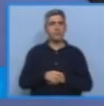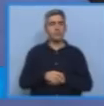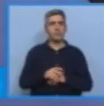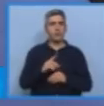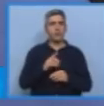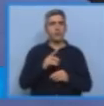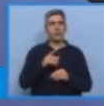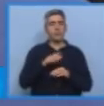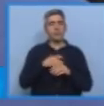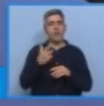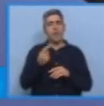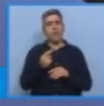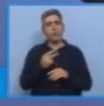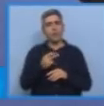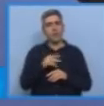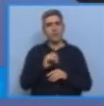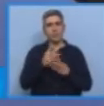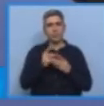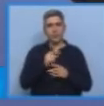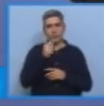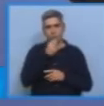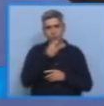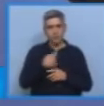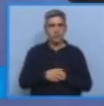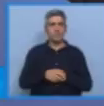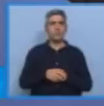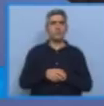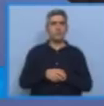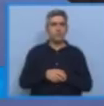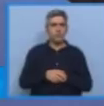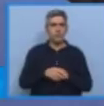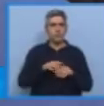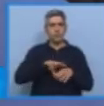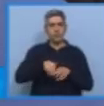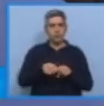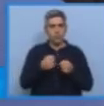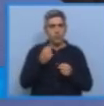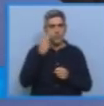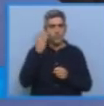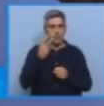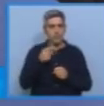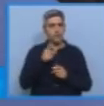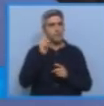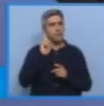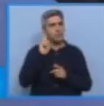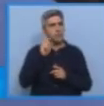fundo, através da eutanásia. A eutanásia em si não resolve o sofrimento, destrói a vida. É importante esta